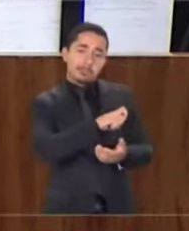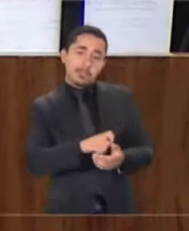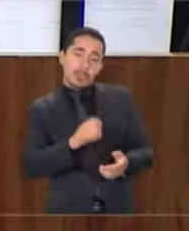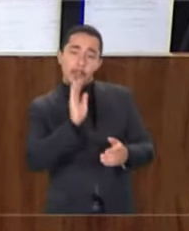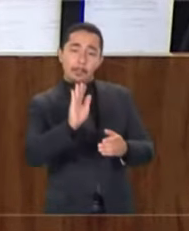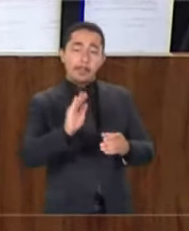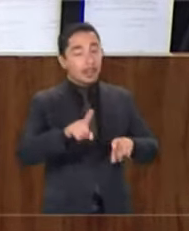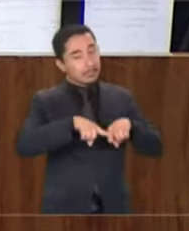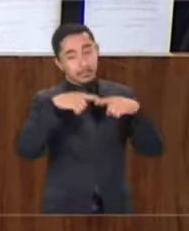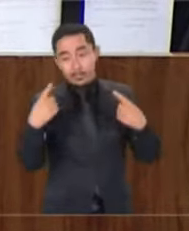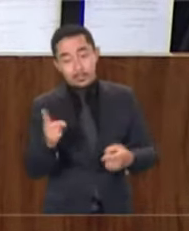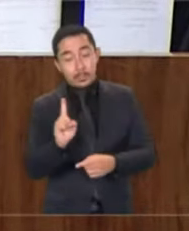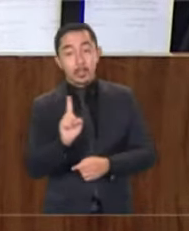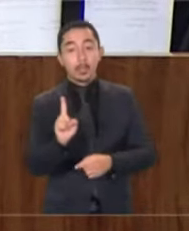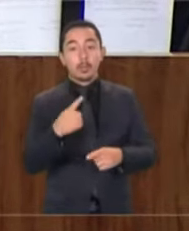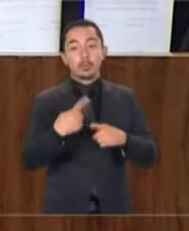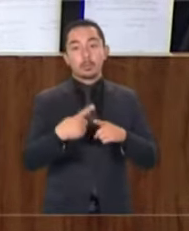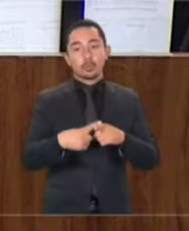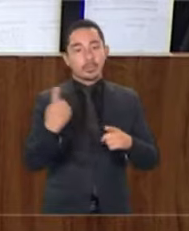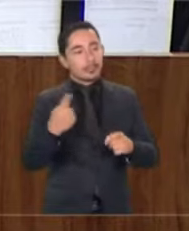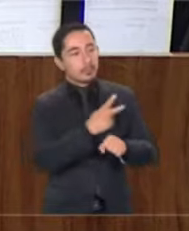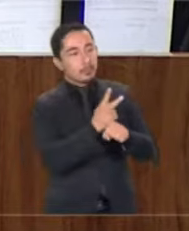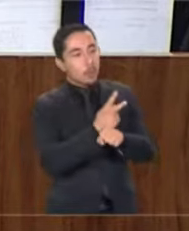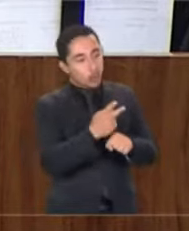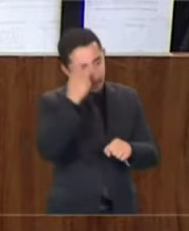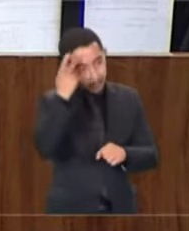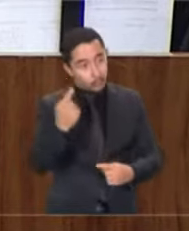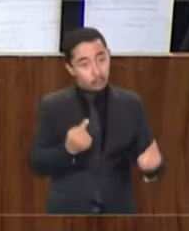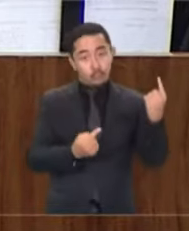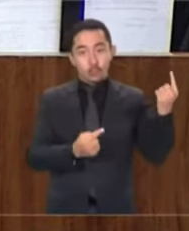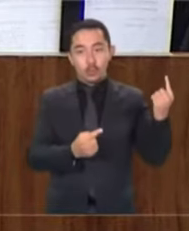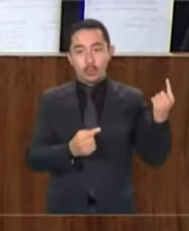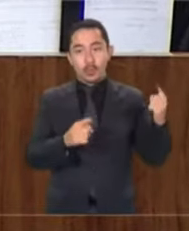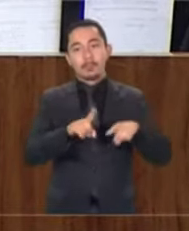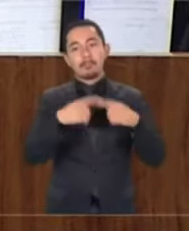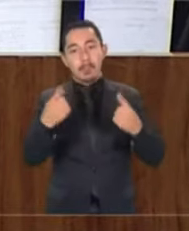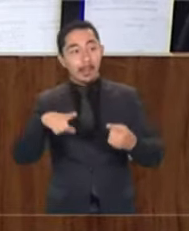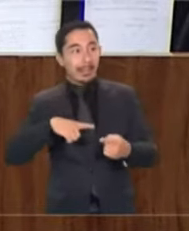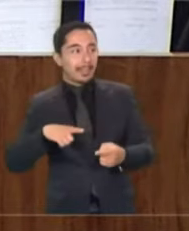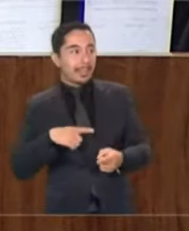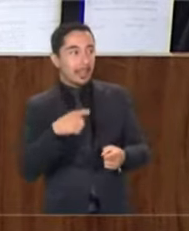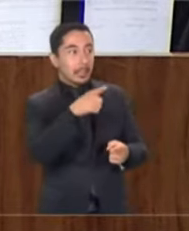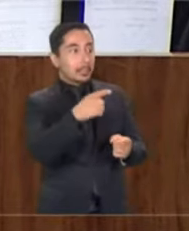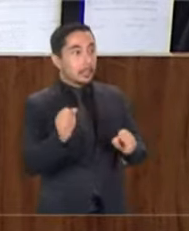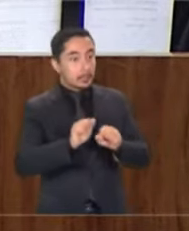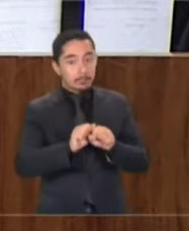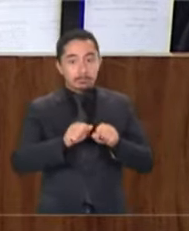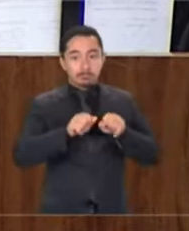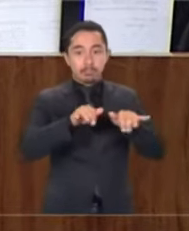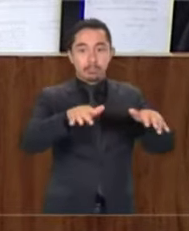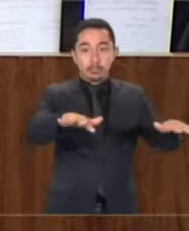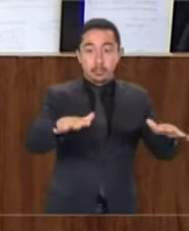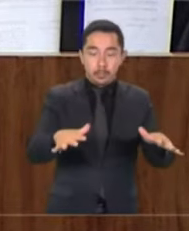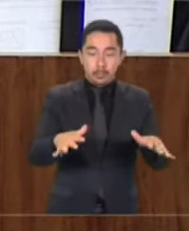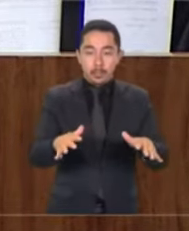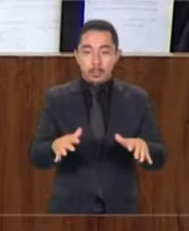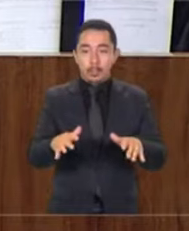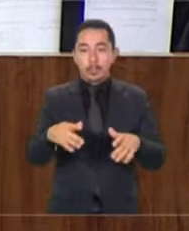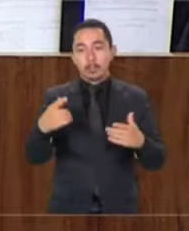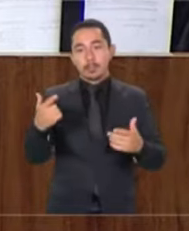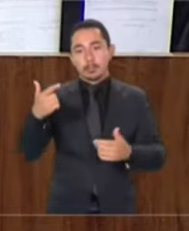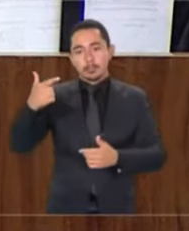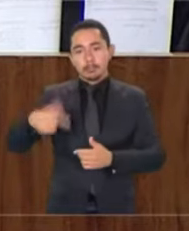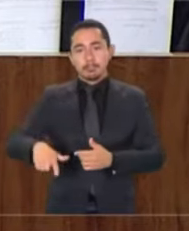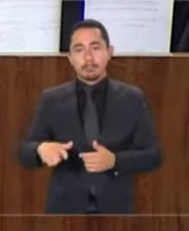você, procurando um candidato, haja um pagamento, um impulsionamento e mande para a página do outro